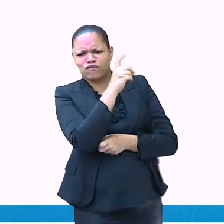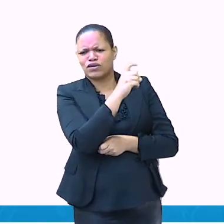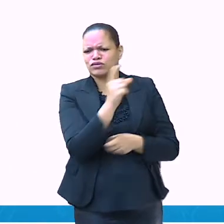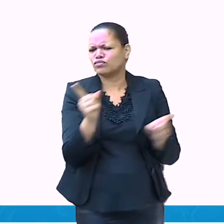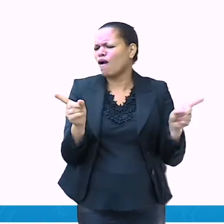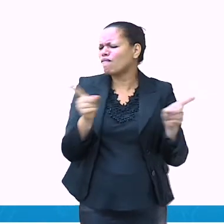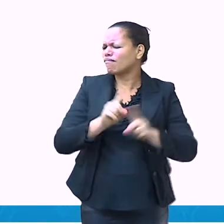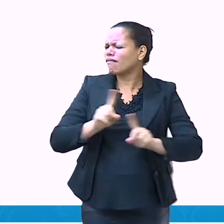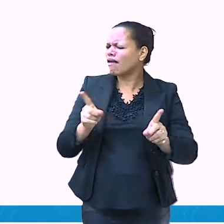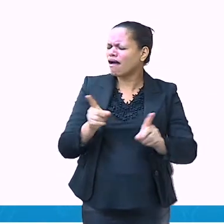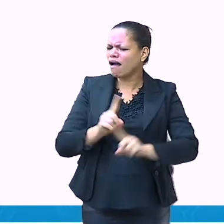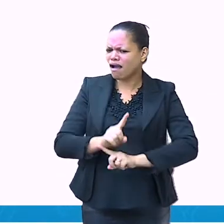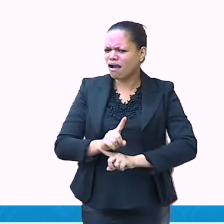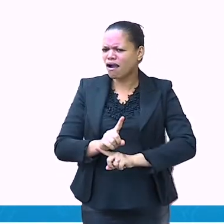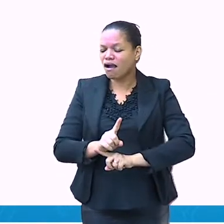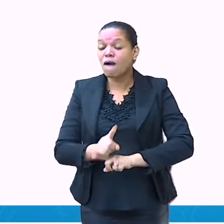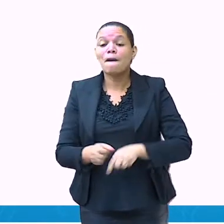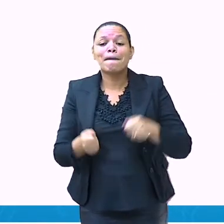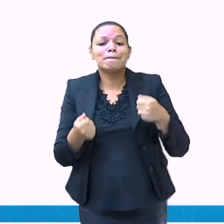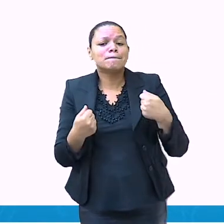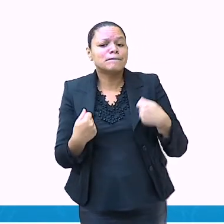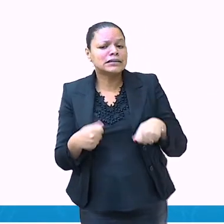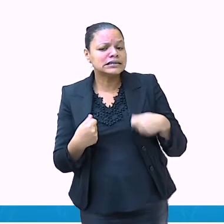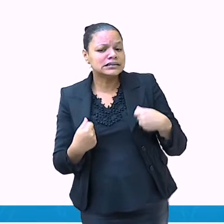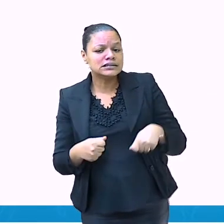not. Weren't.